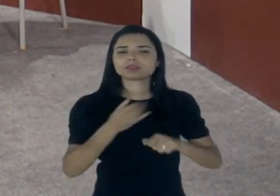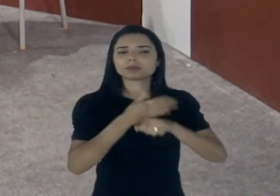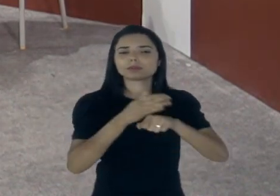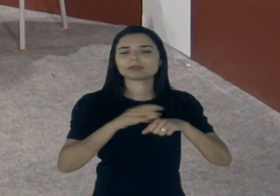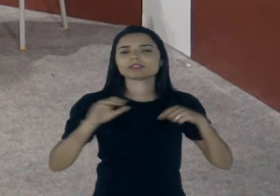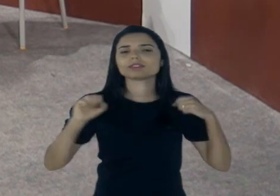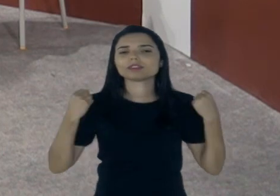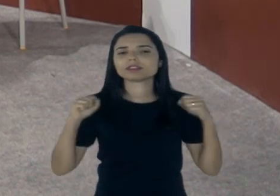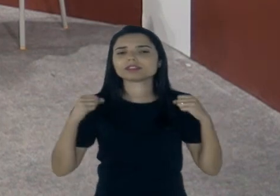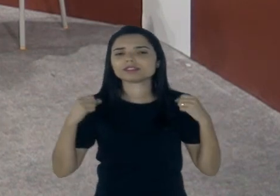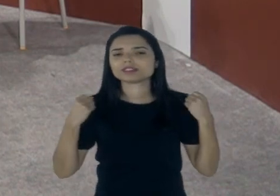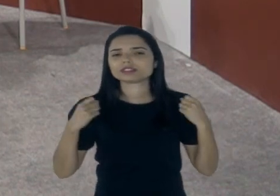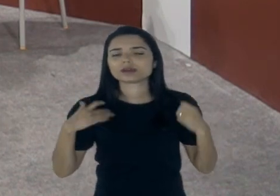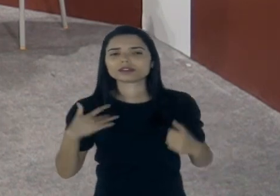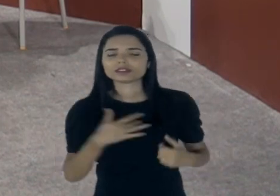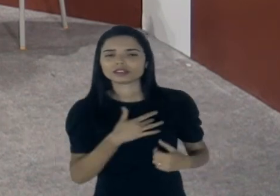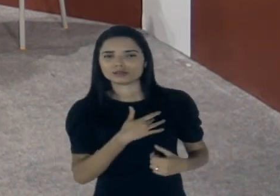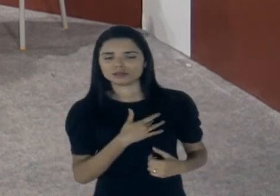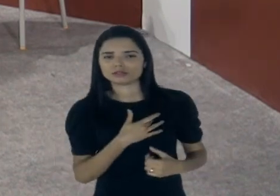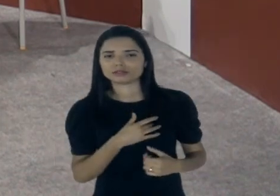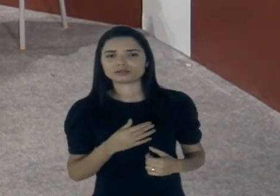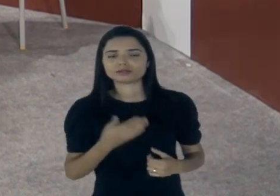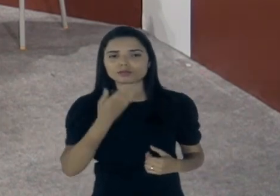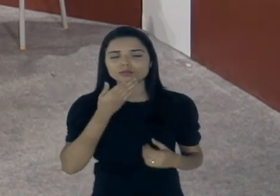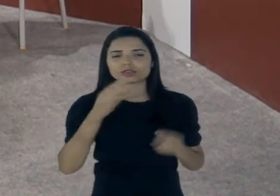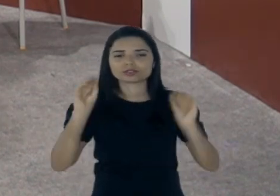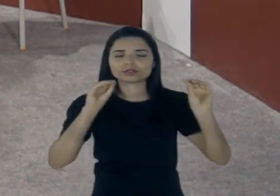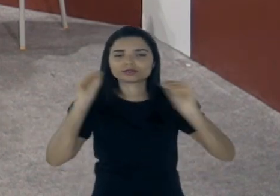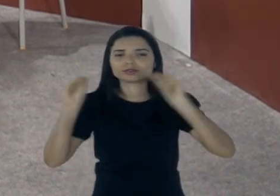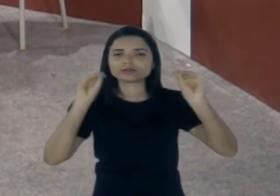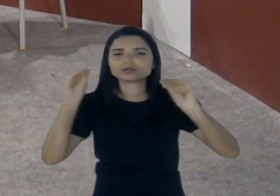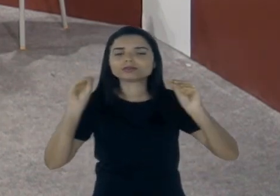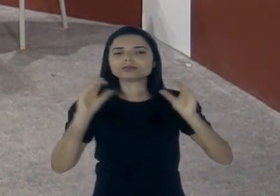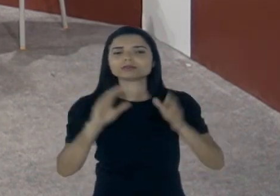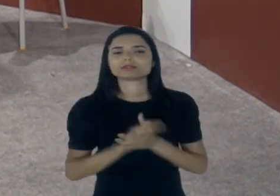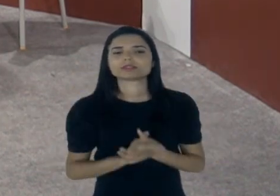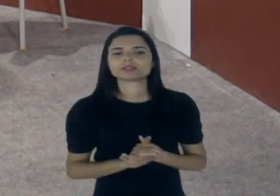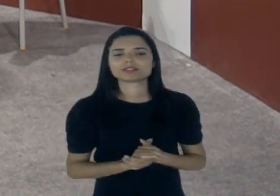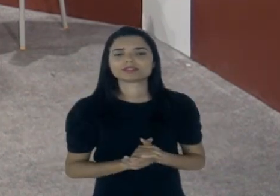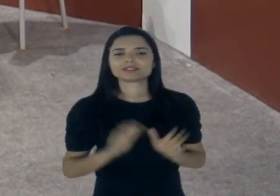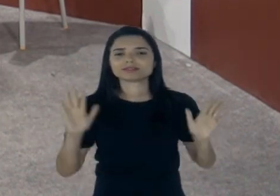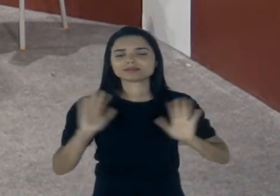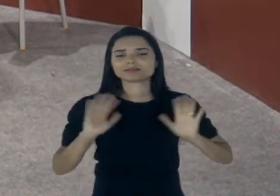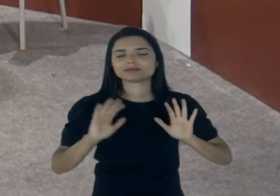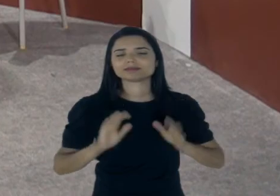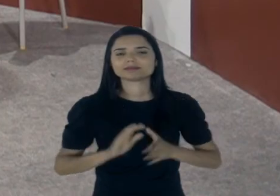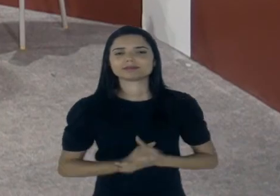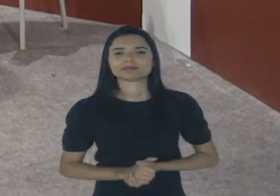saúde. A gente se encontra na próxima aula. Um beijo para vocês e até a próxima.